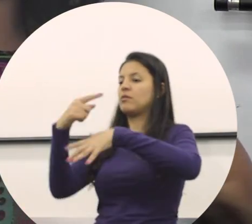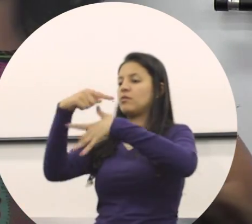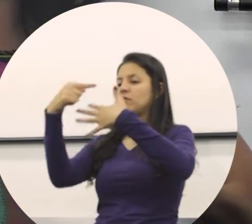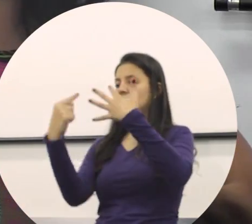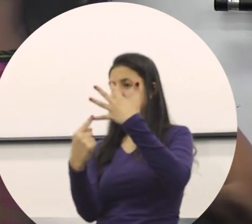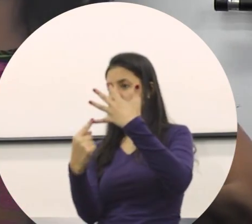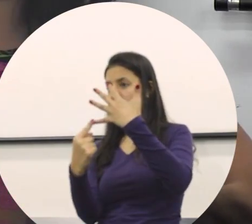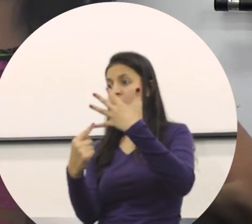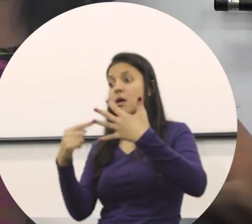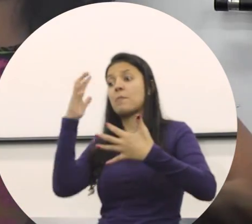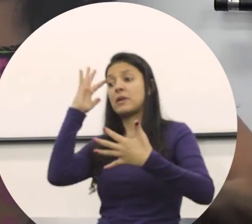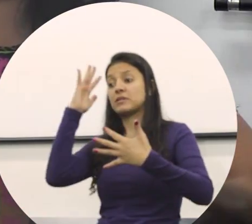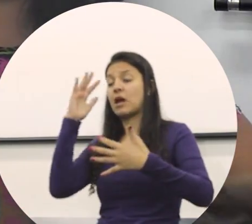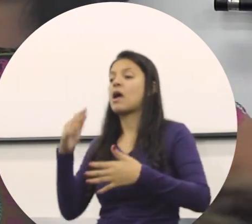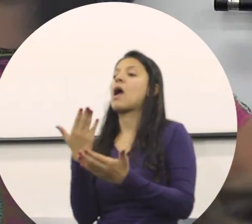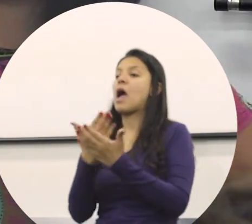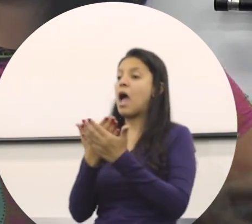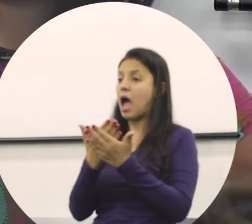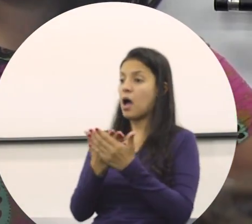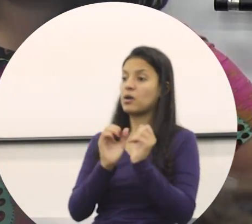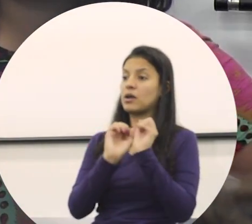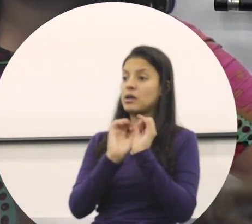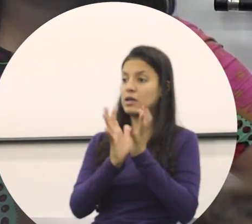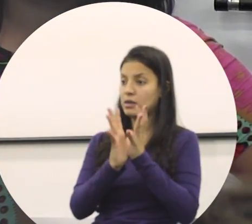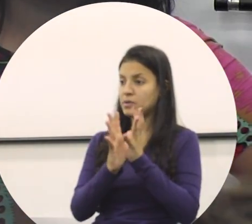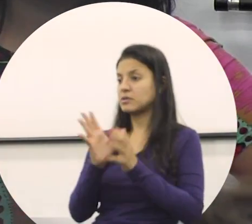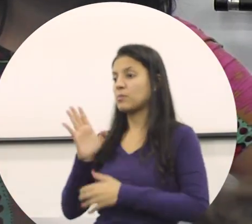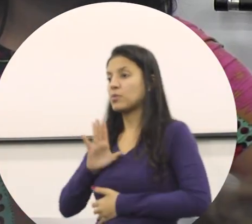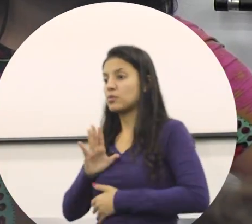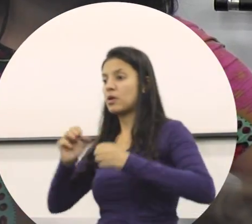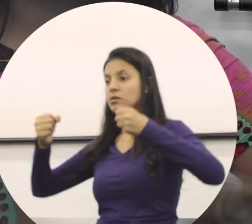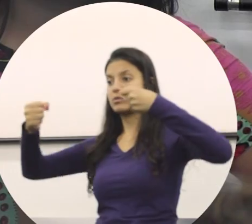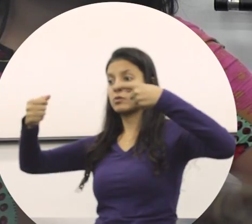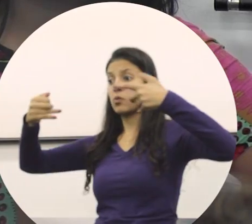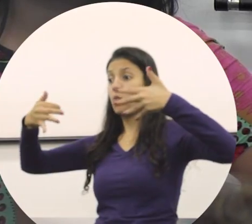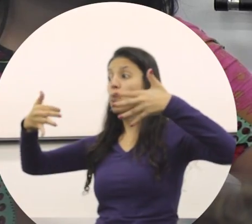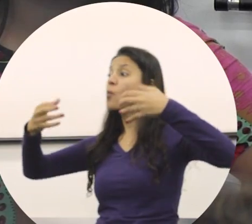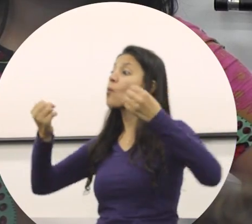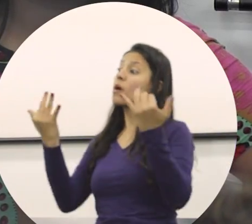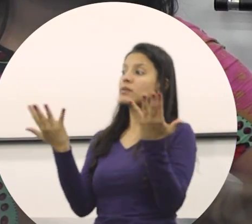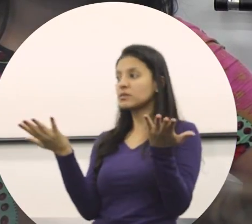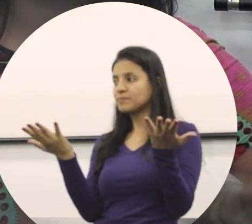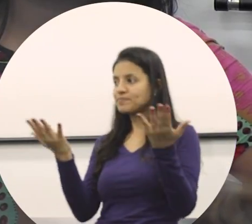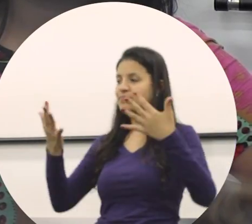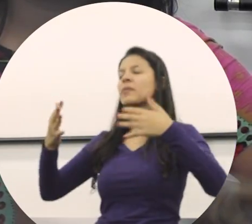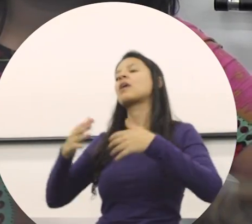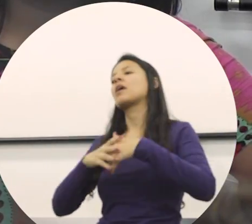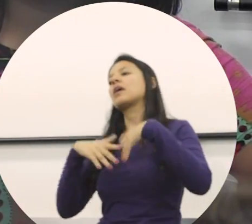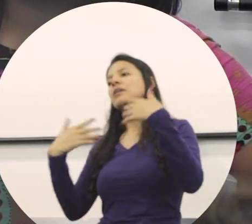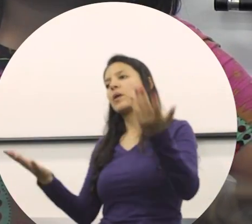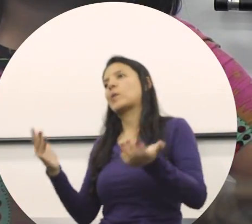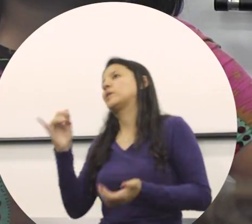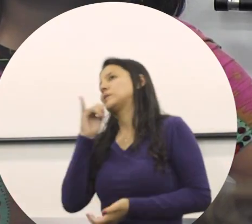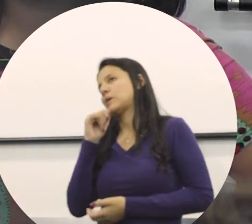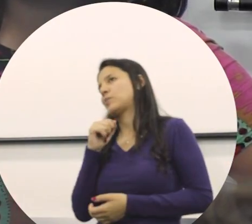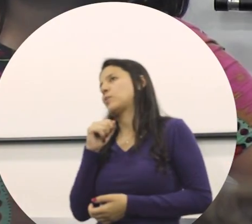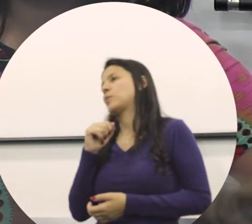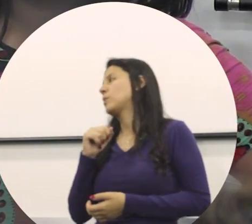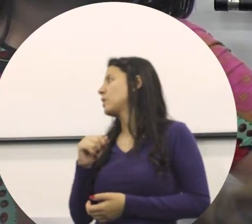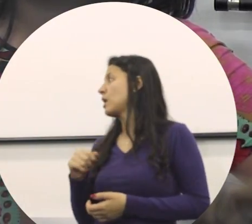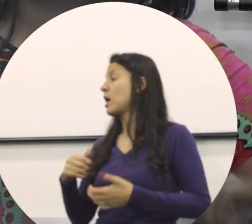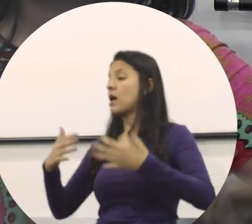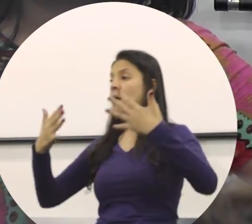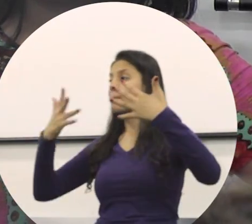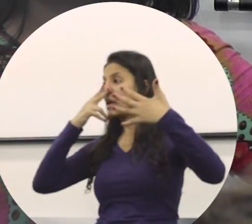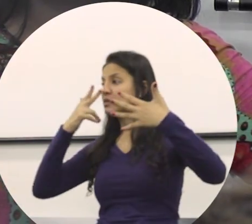à quantidade de aulas de Libras e língua portuguesa. Então, a gente não pensa em eliminar